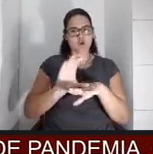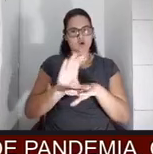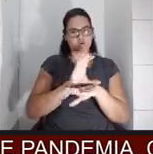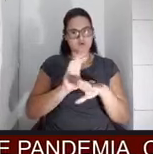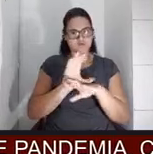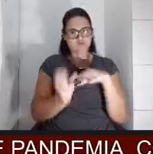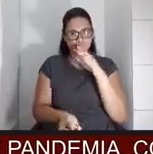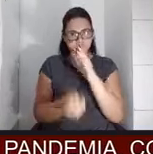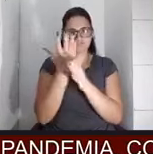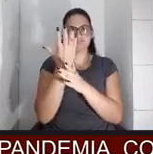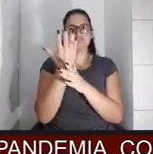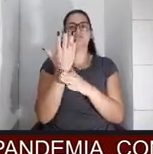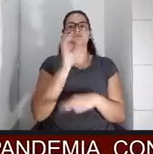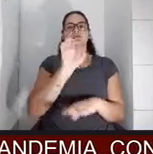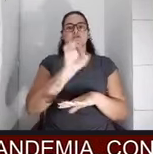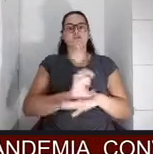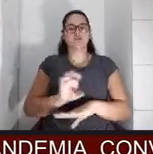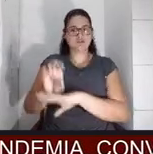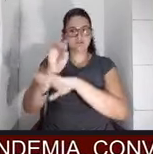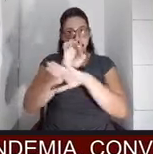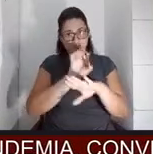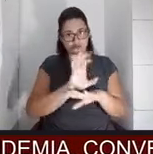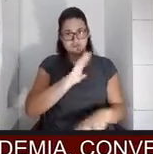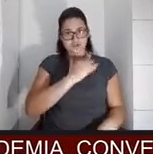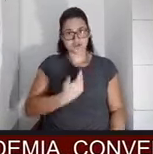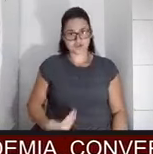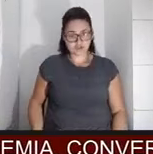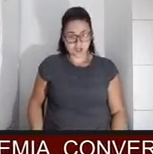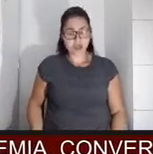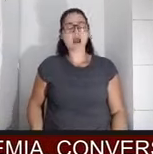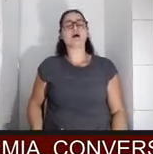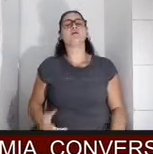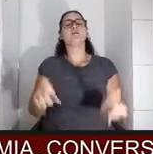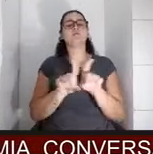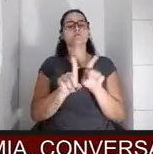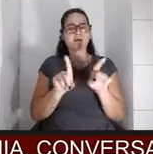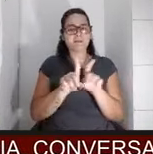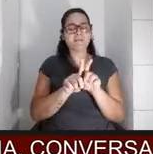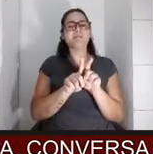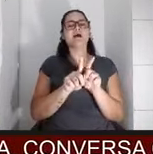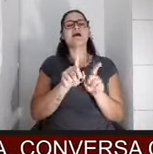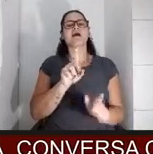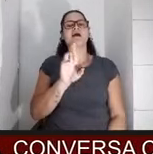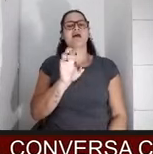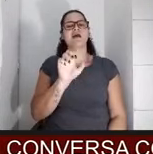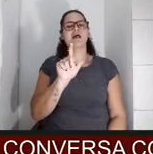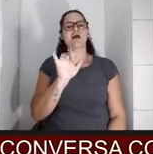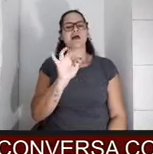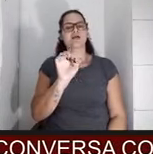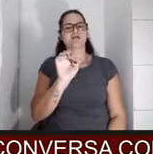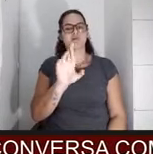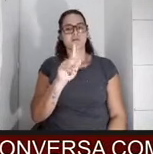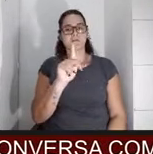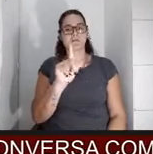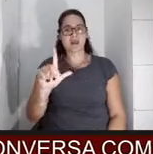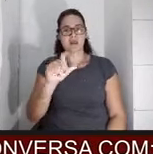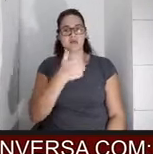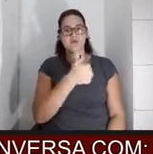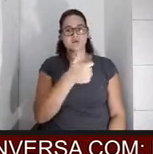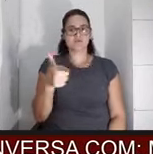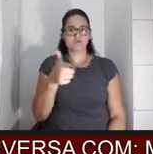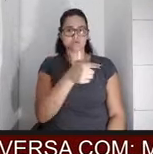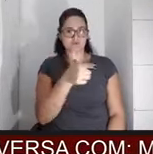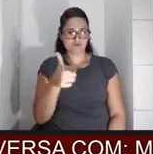Foi relatora do Fundeb no Senado Federal e relatora do PL 122,